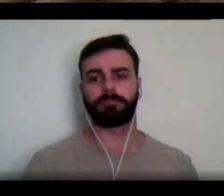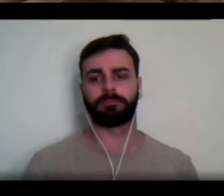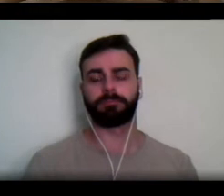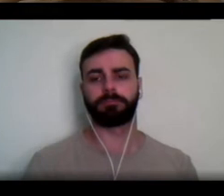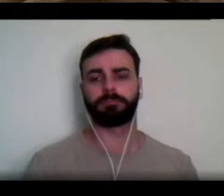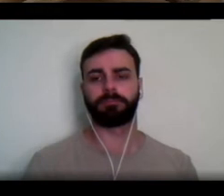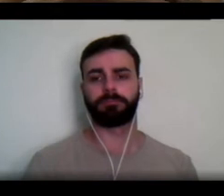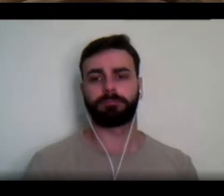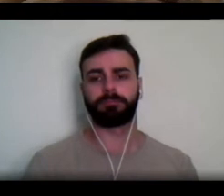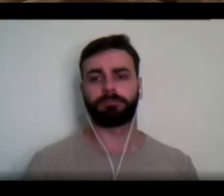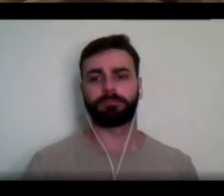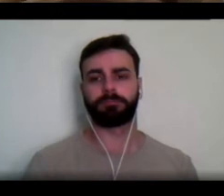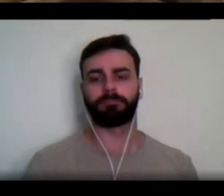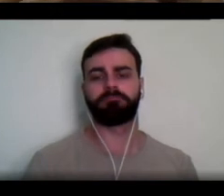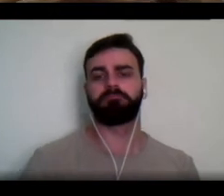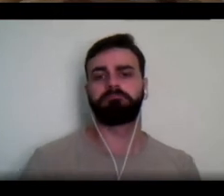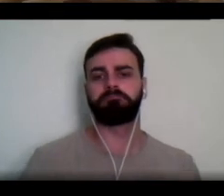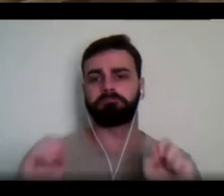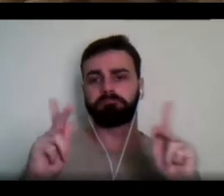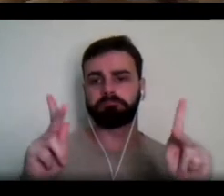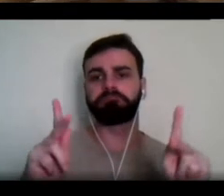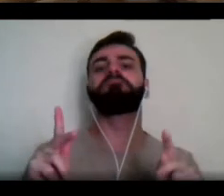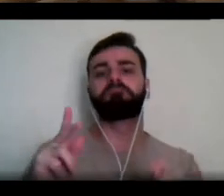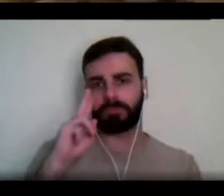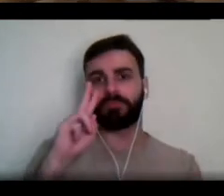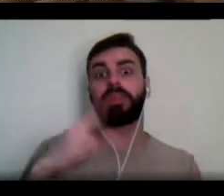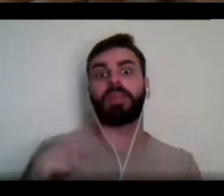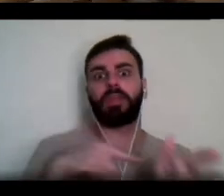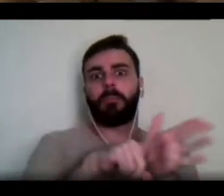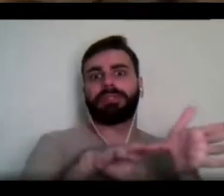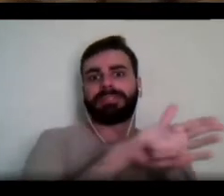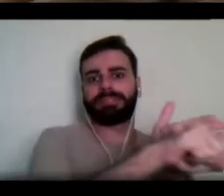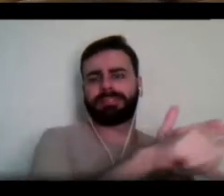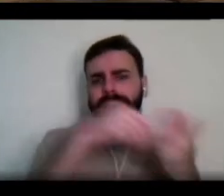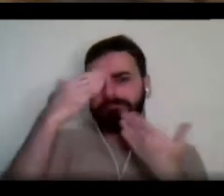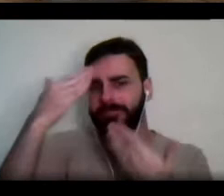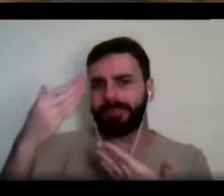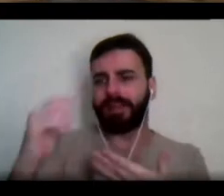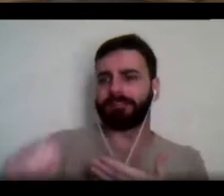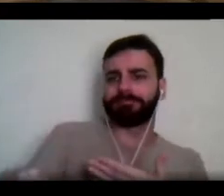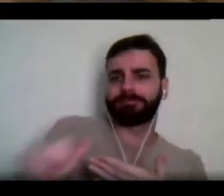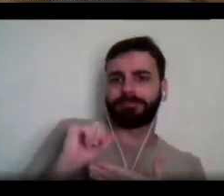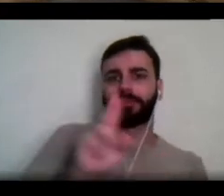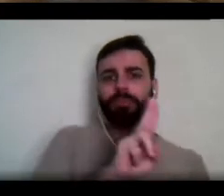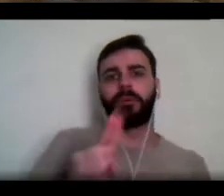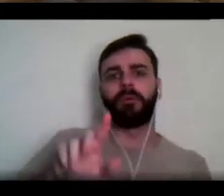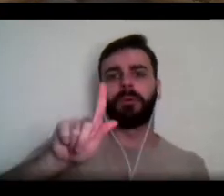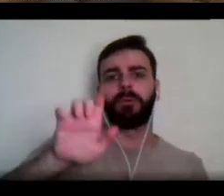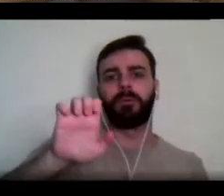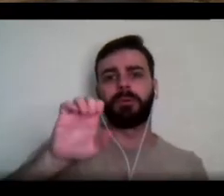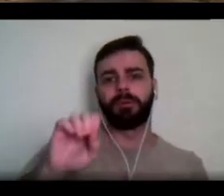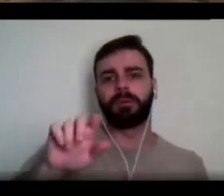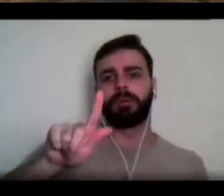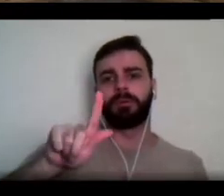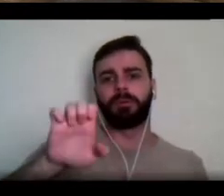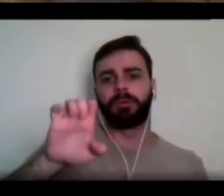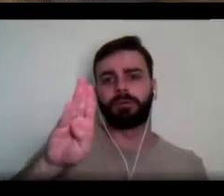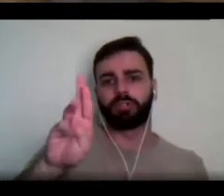Ah, beleza, GeoGebra. Eu vou anotar isso. Obrigada, viu, gente? Muito bom. Conversei